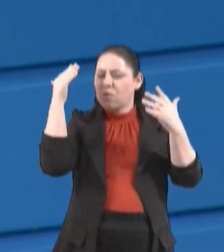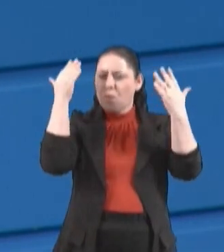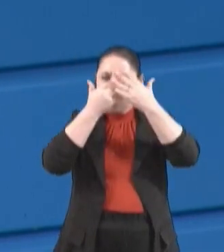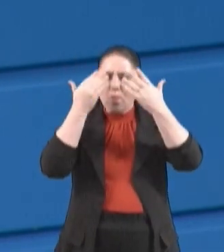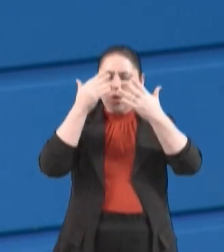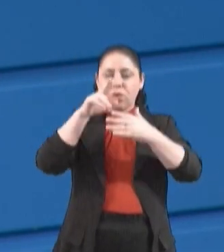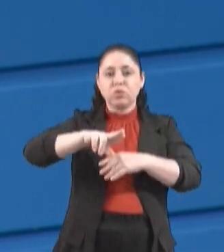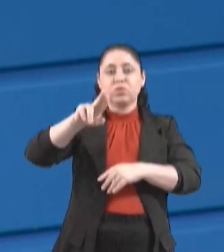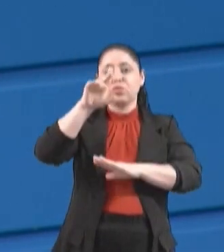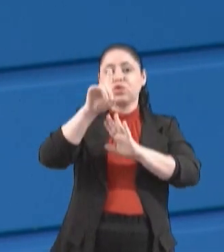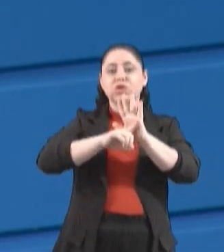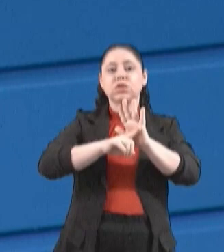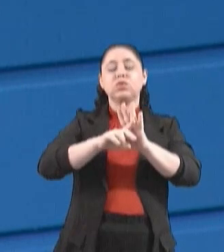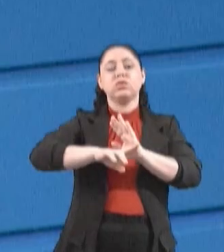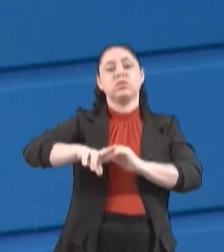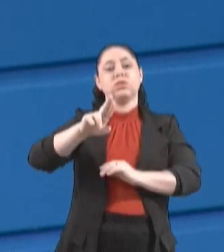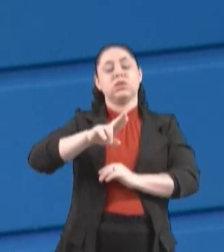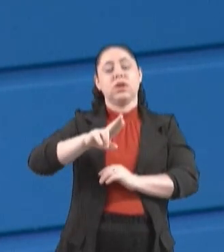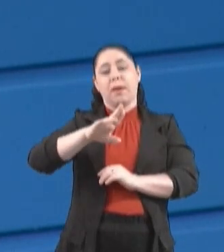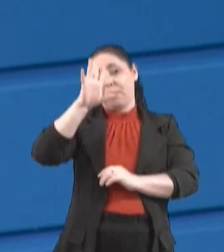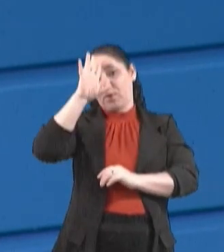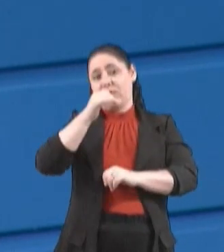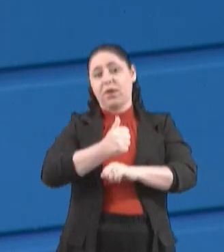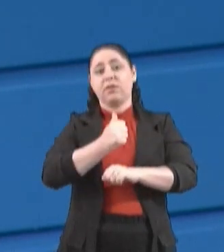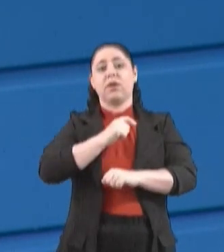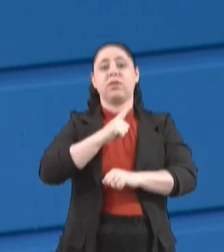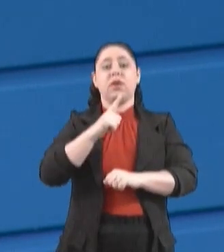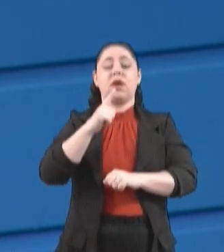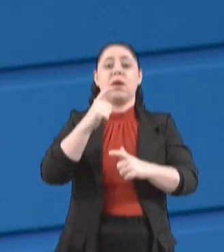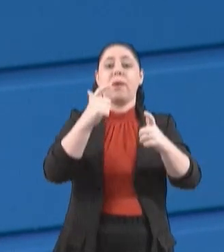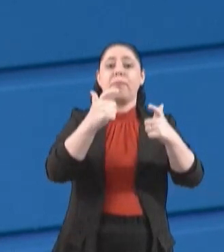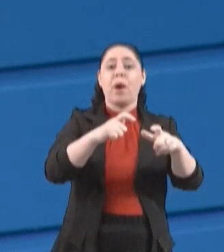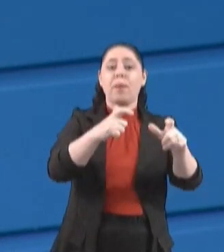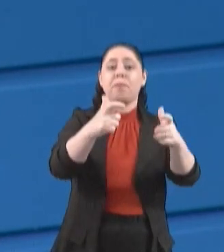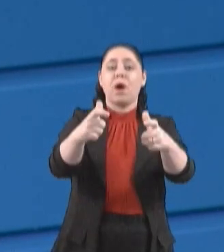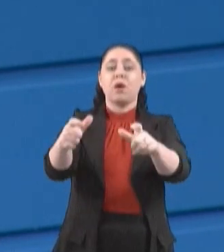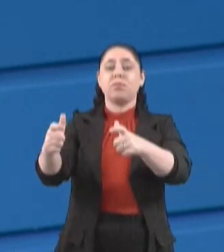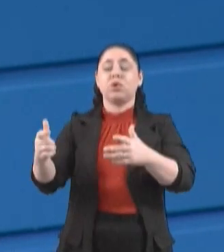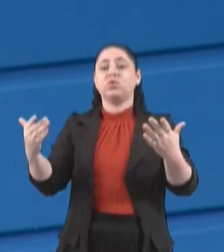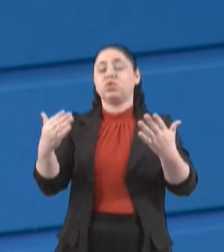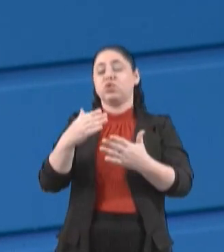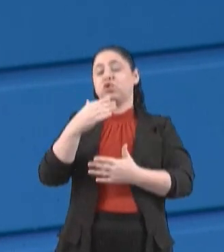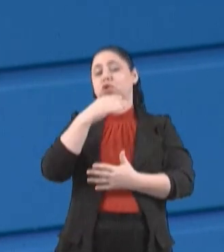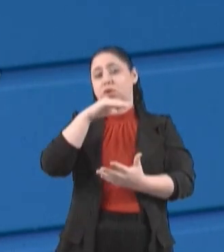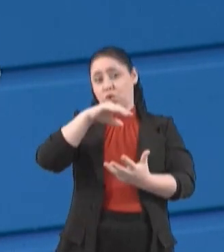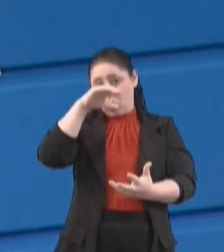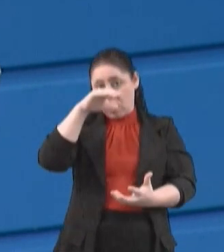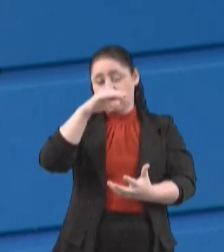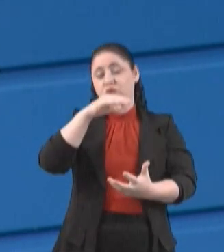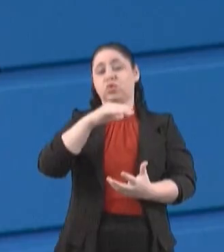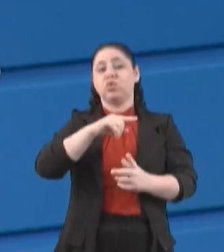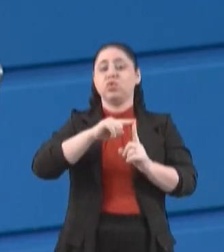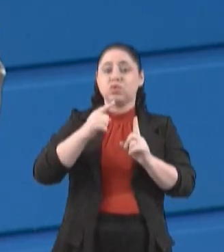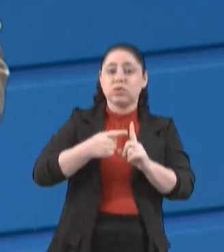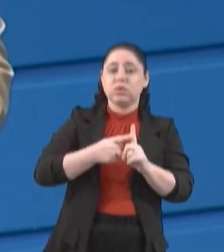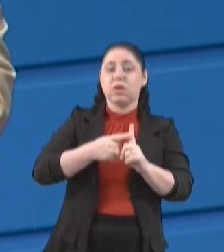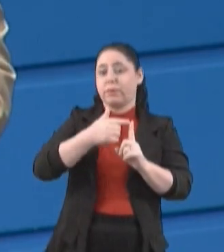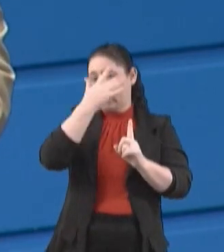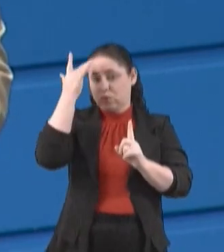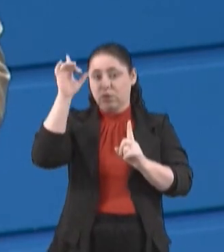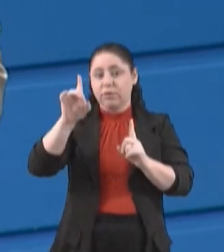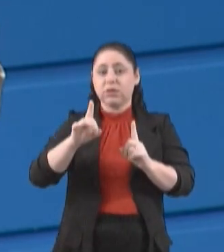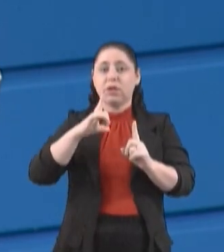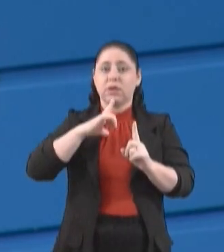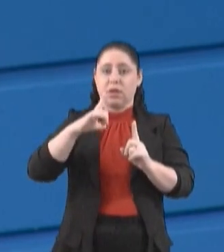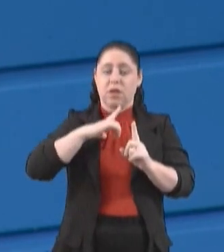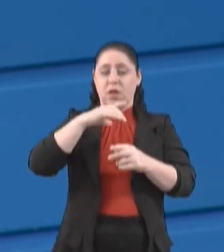o direito de utilizar vagas de estacionamento preferenciais destinadas atualmente a idosos, gestantes e pessoas com deficiência em Mato